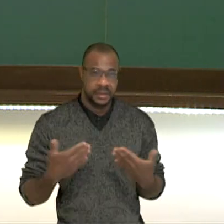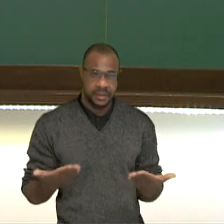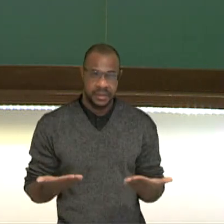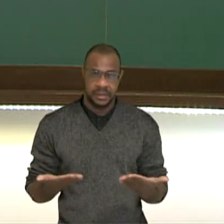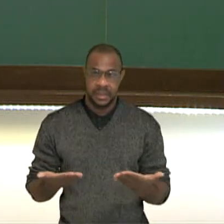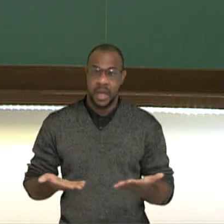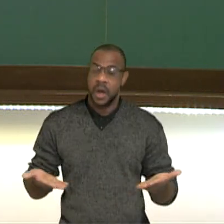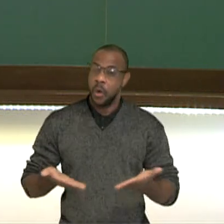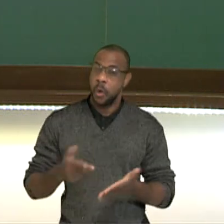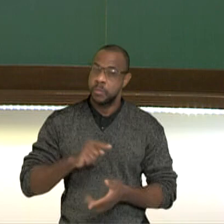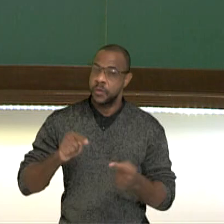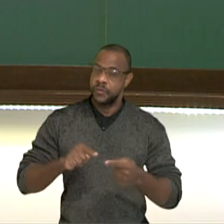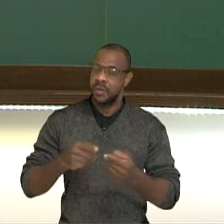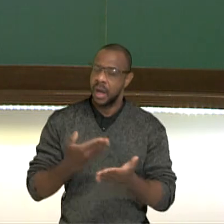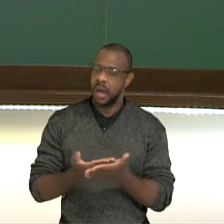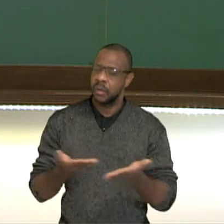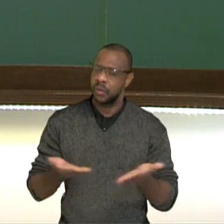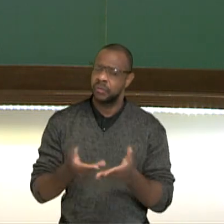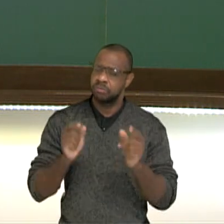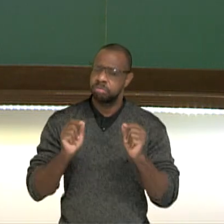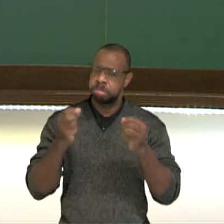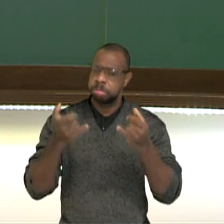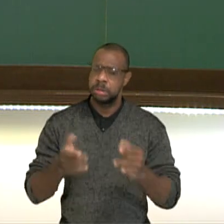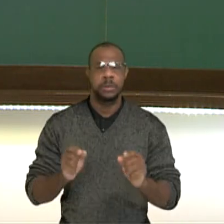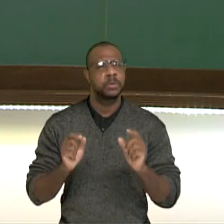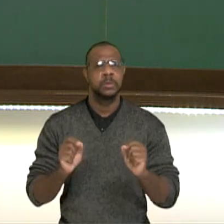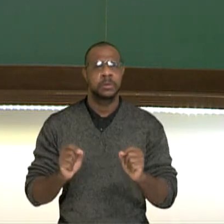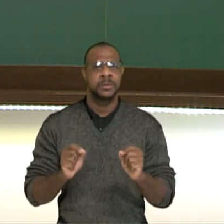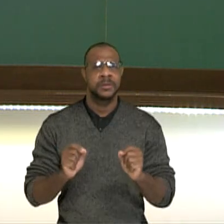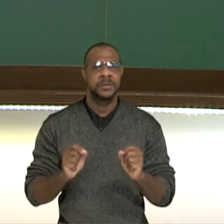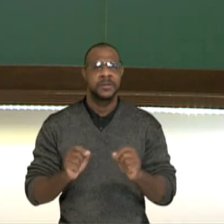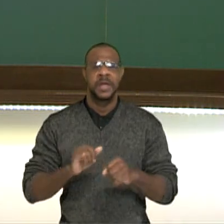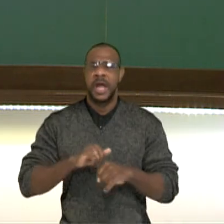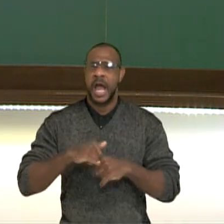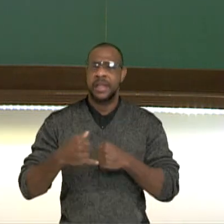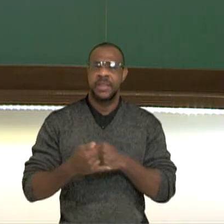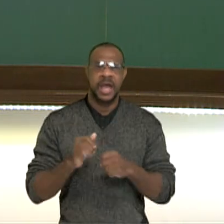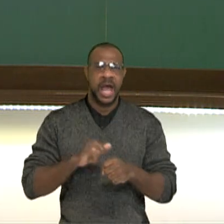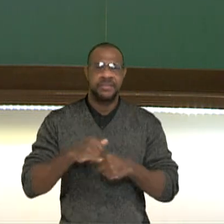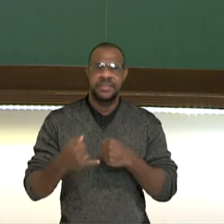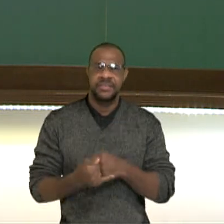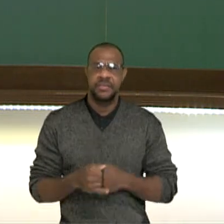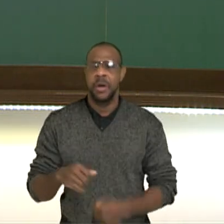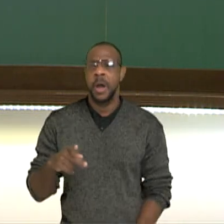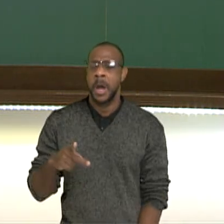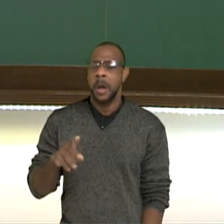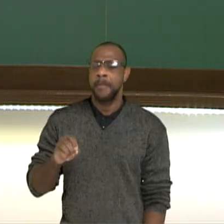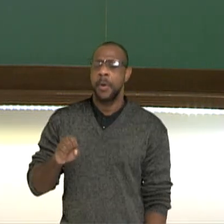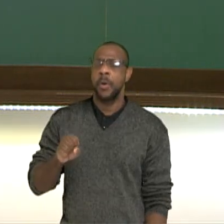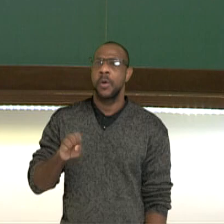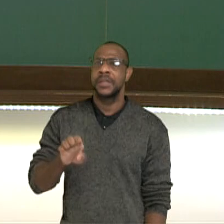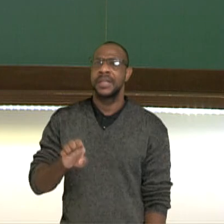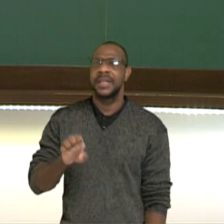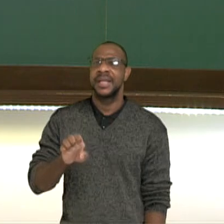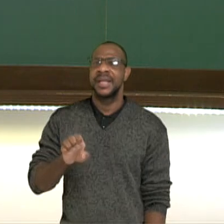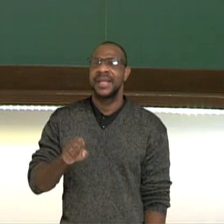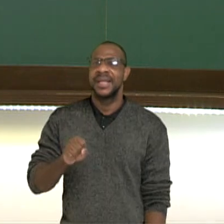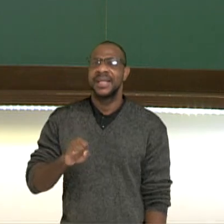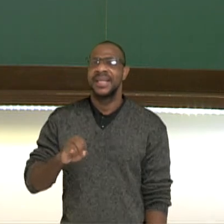O objetivo da aula de hoje é falarmos sobre os adjetivos possessivos e vamos ampliar o nosso